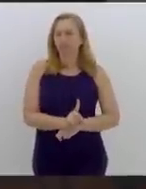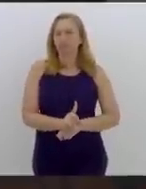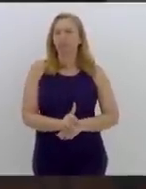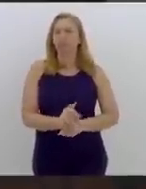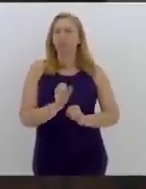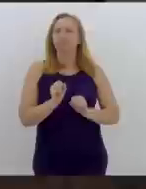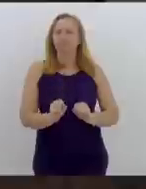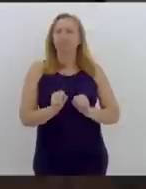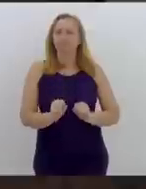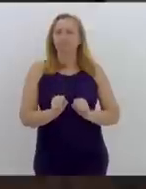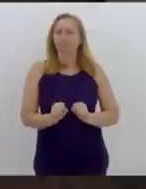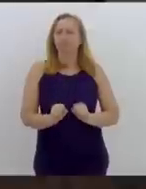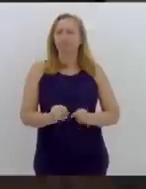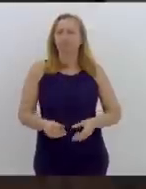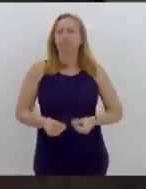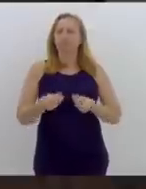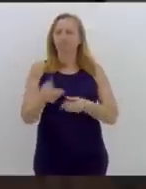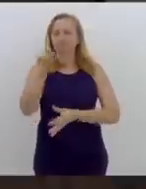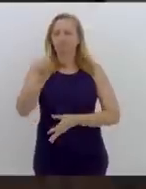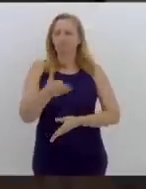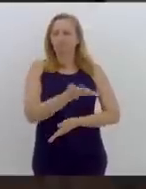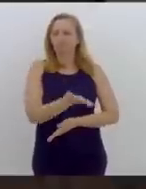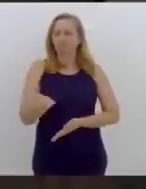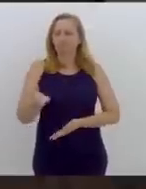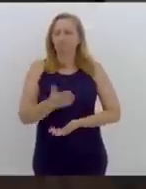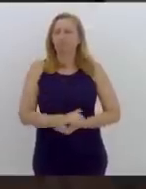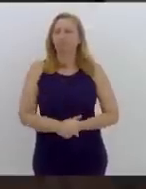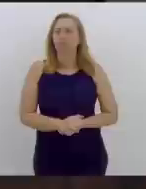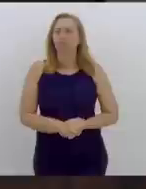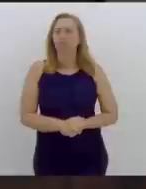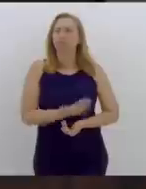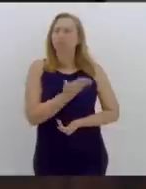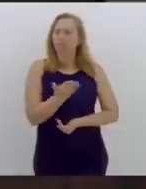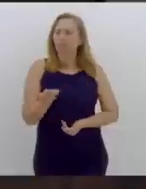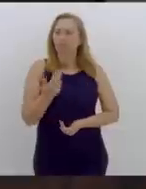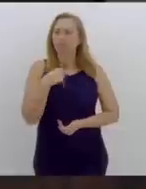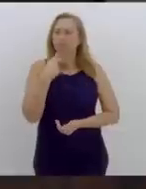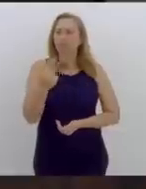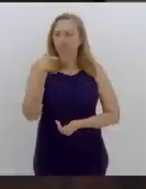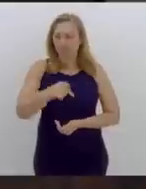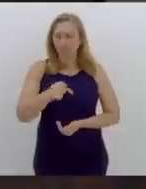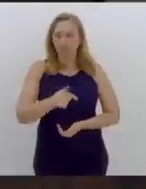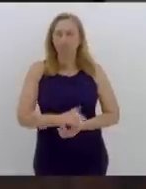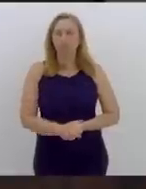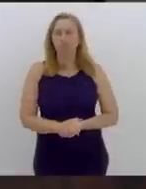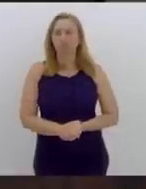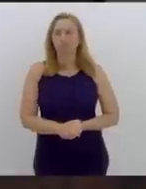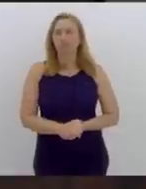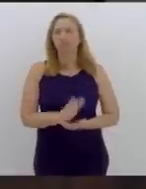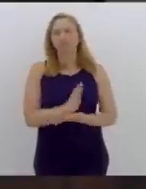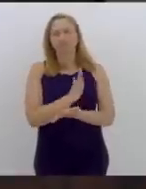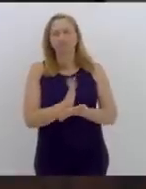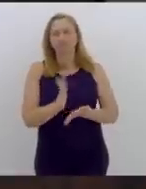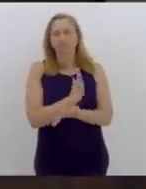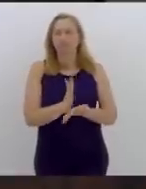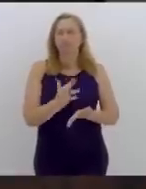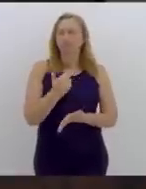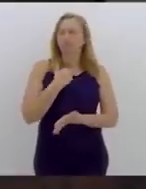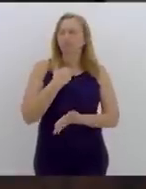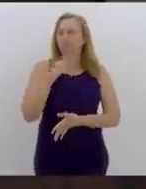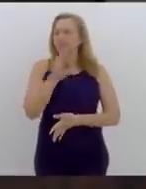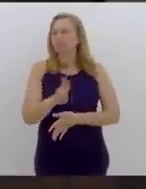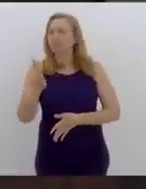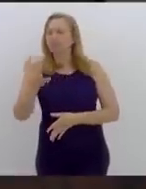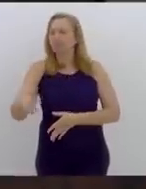para poder fazer valer o direito de vocês é para poder fazer com que vocês tenham voz aqui é porque muita das vezes vocês não podem usar